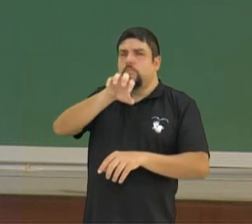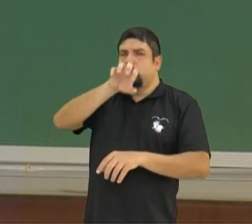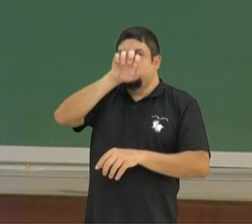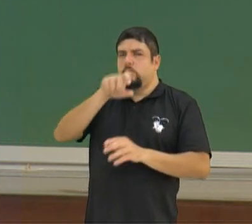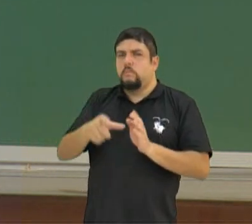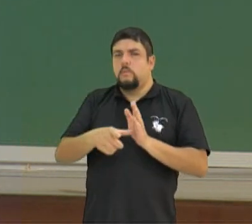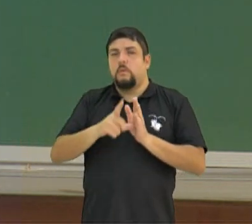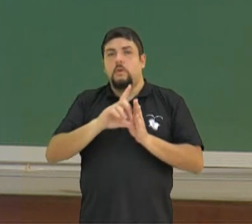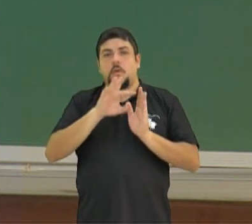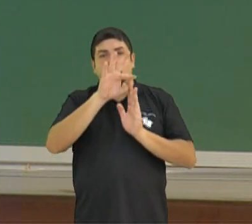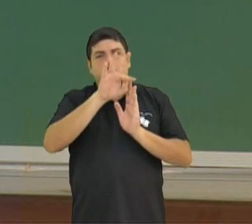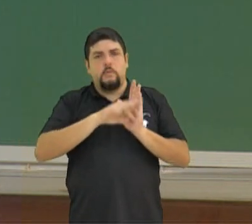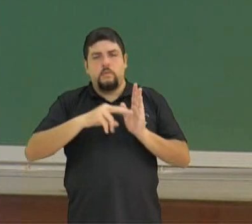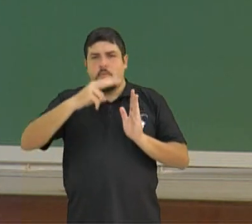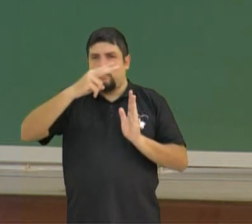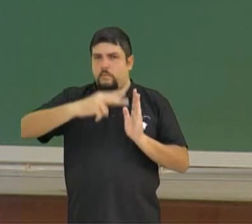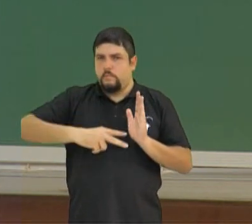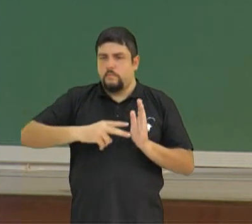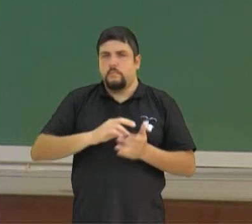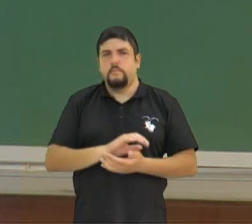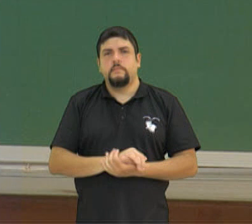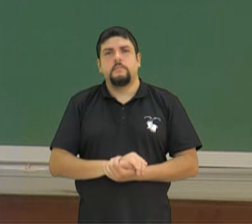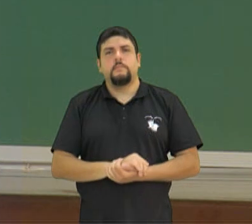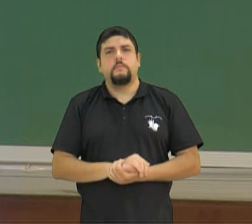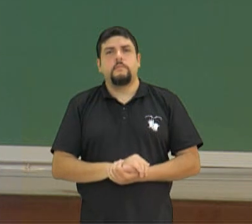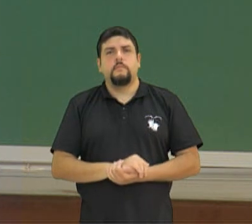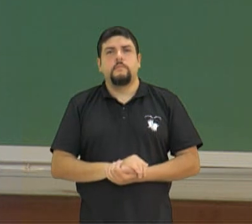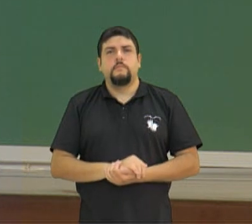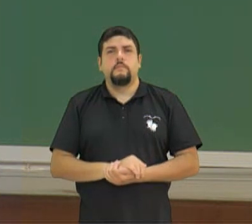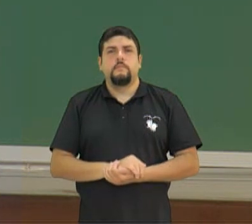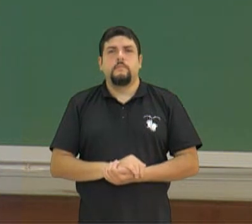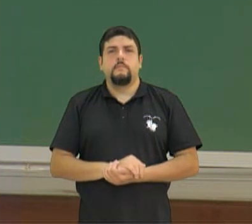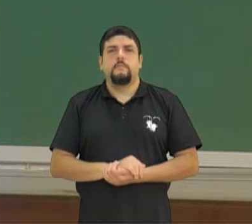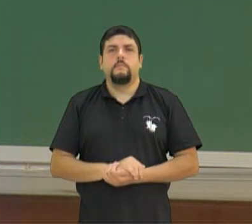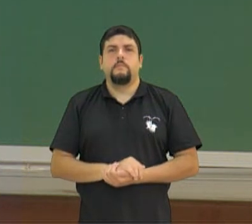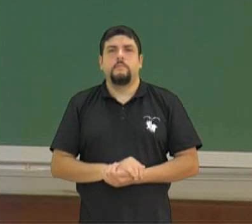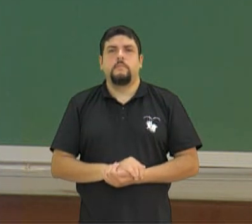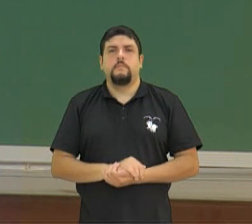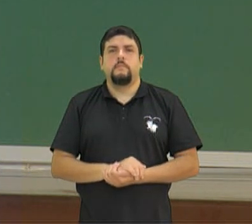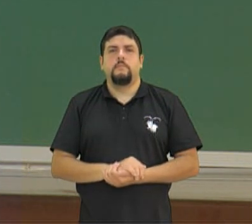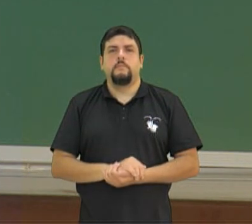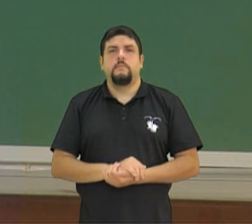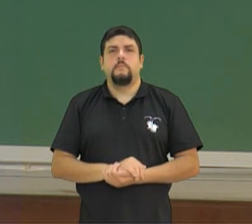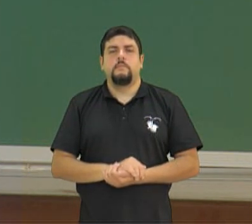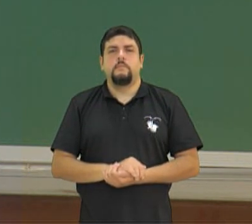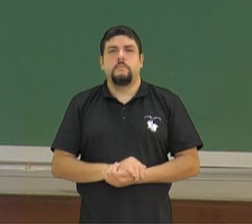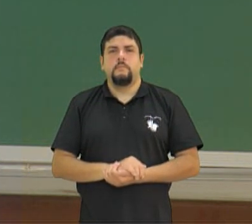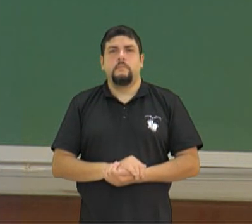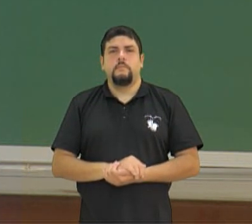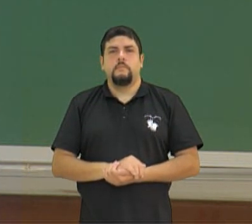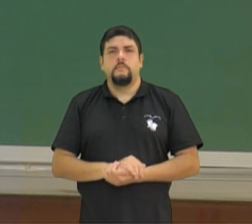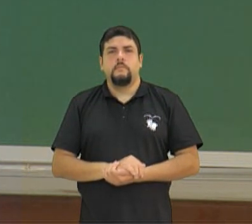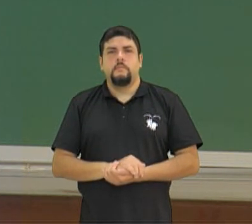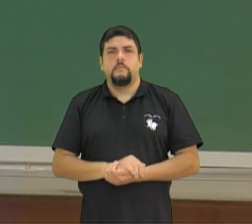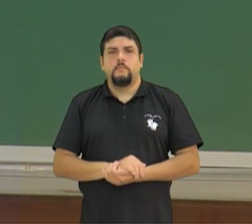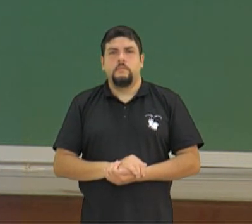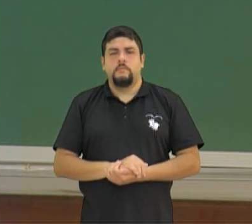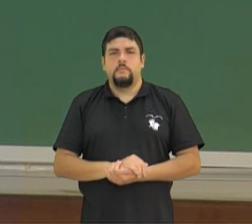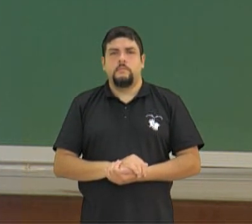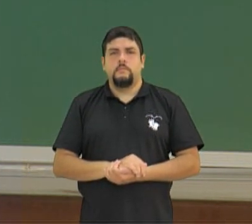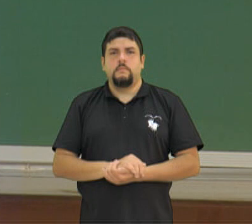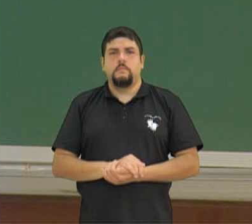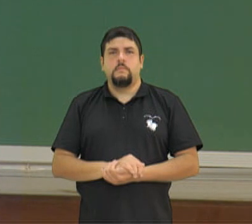que nós lemos. Nós vimos também as partes do corpo, acciones de las partes del corpo humano em presente